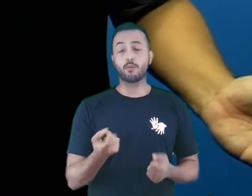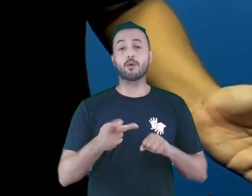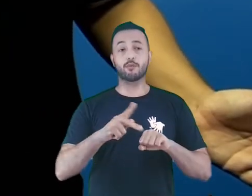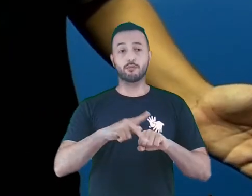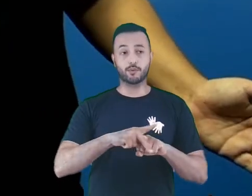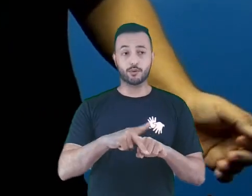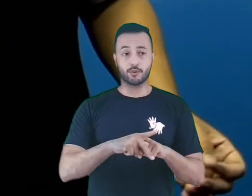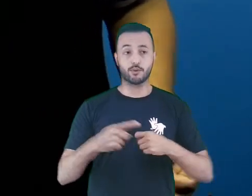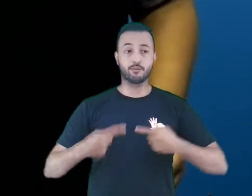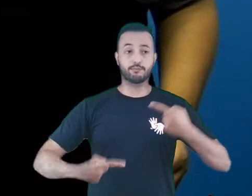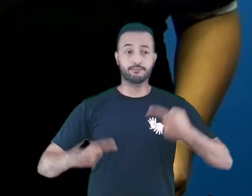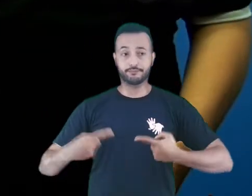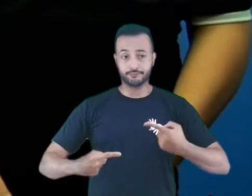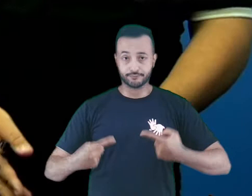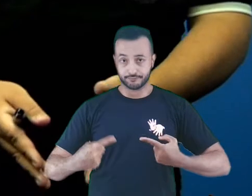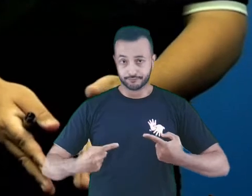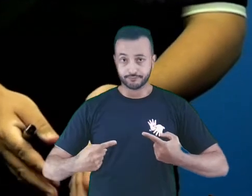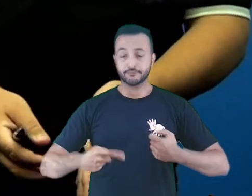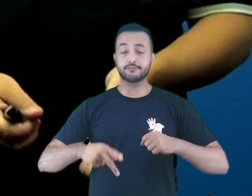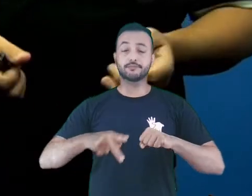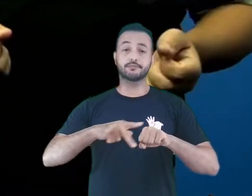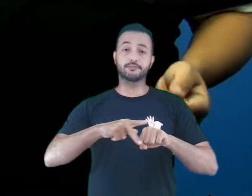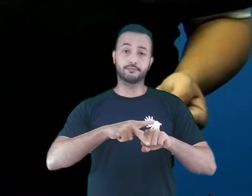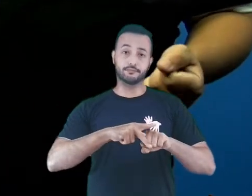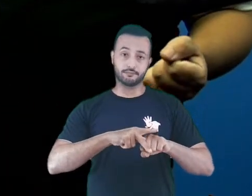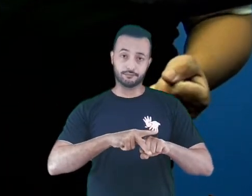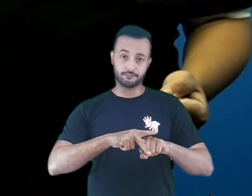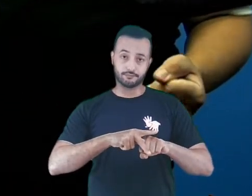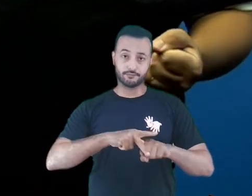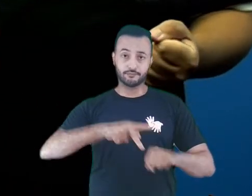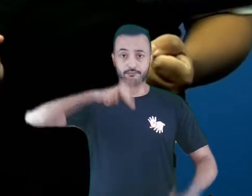gente vai trabalhar são os pronomes